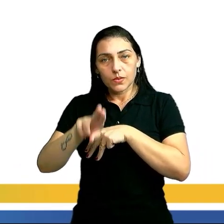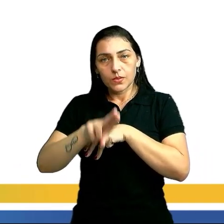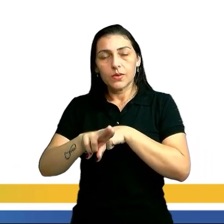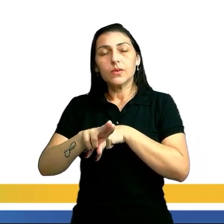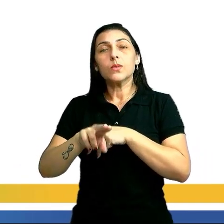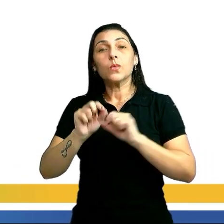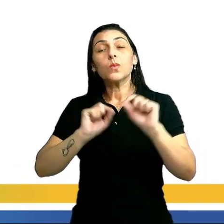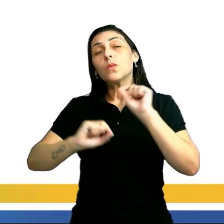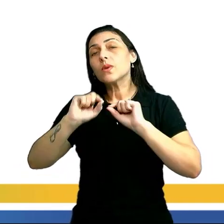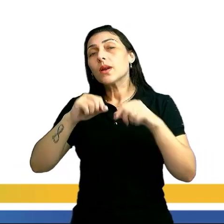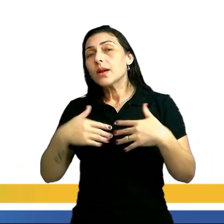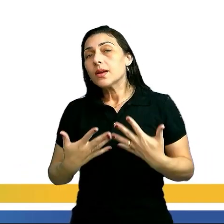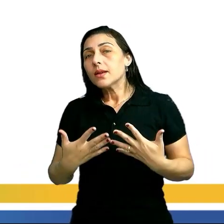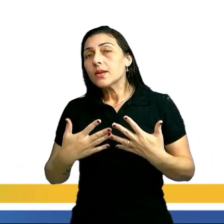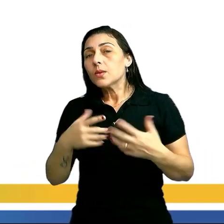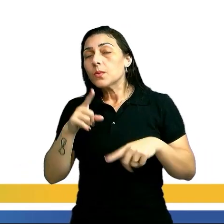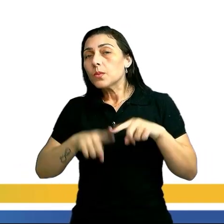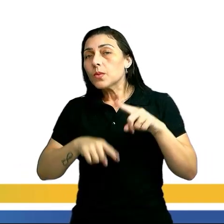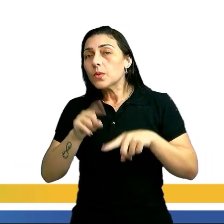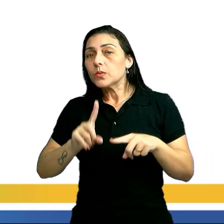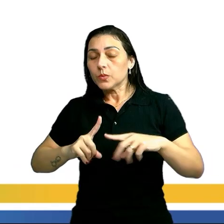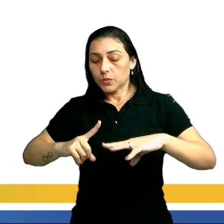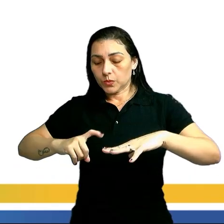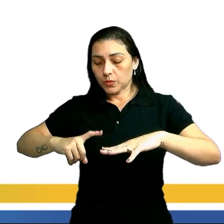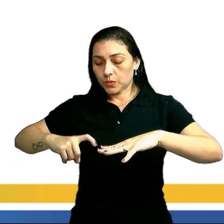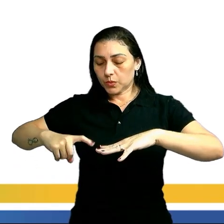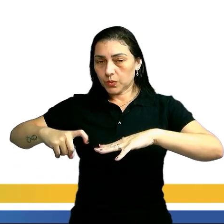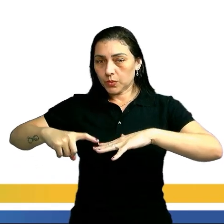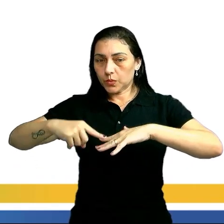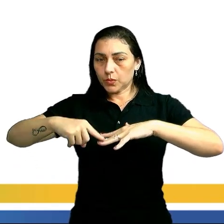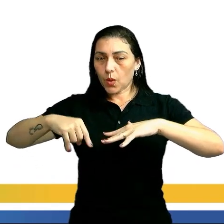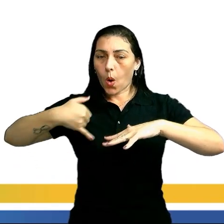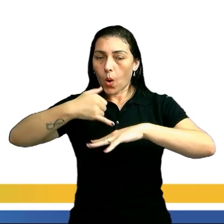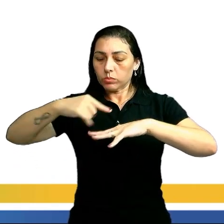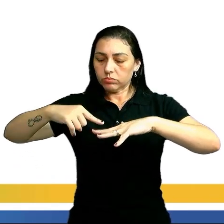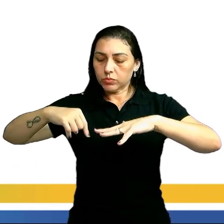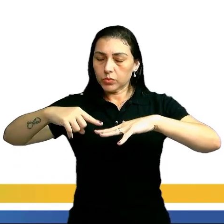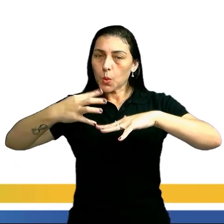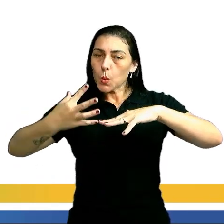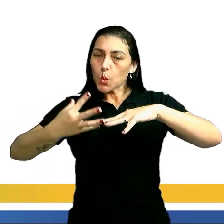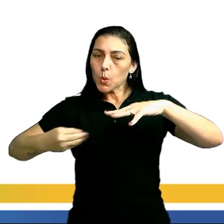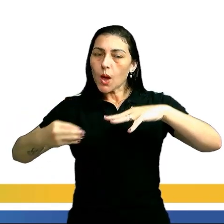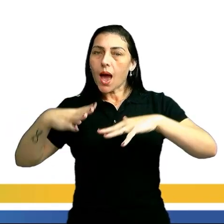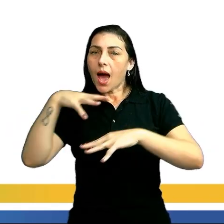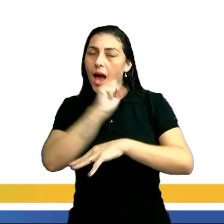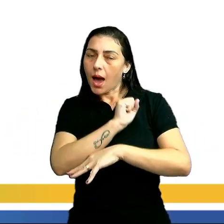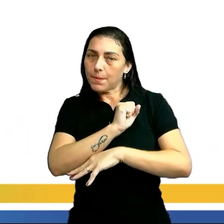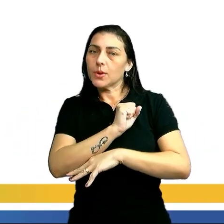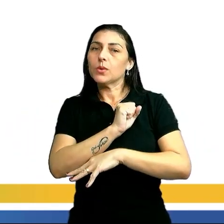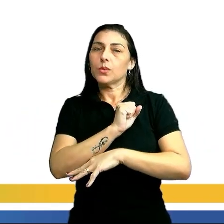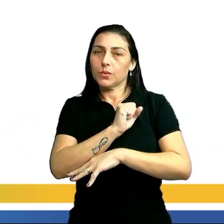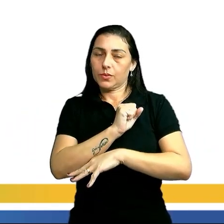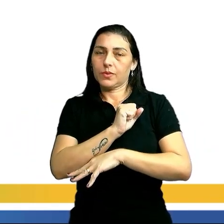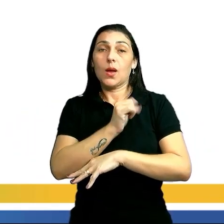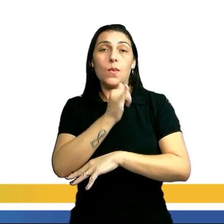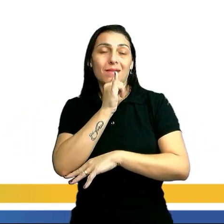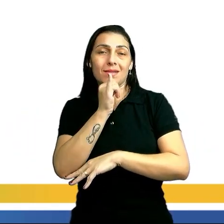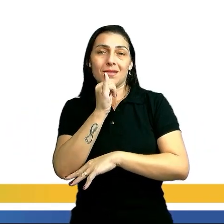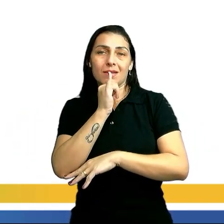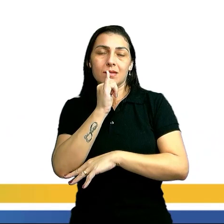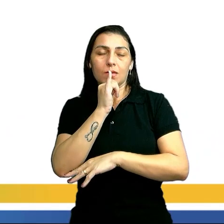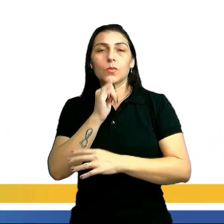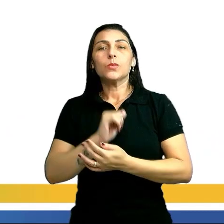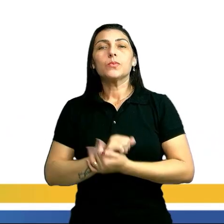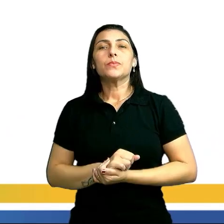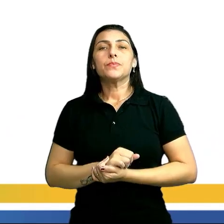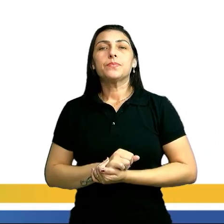comumente utilizado spray ou então óleo secante aí para aumentar a velocidade aí de secagem das unhas. Isso é um exemplo de